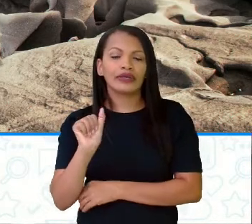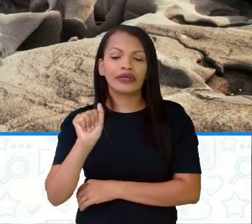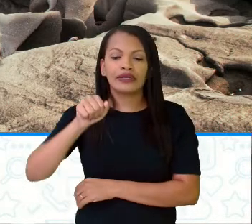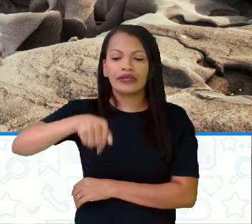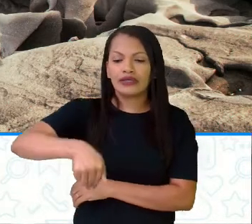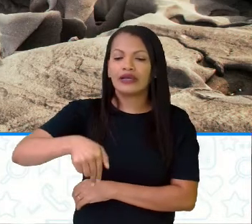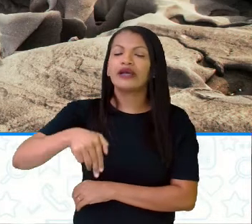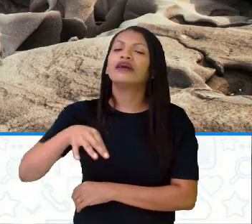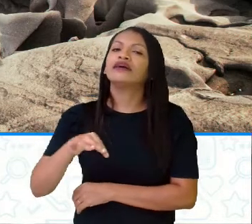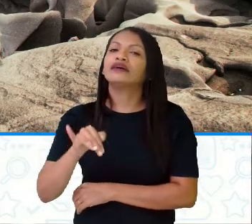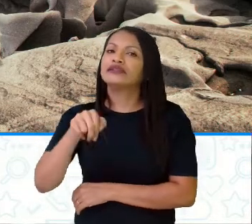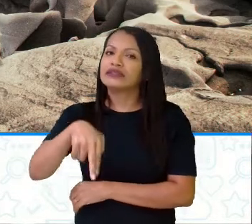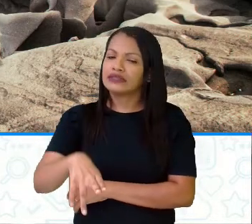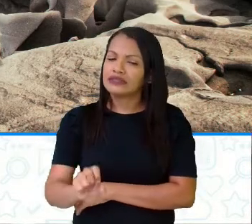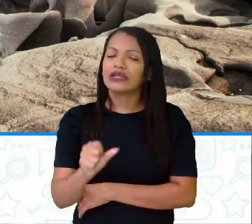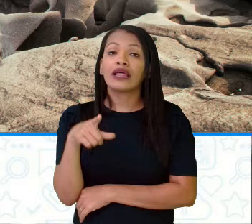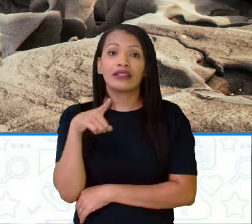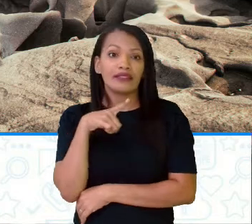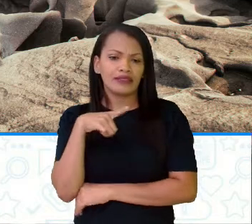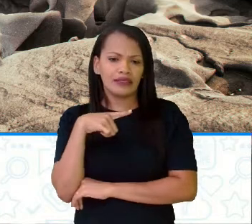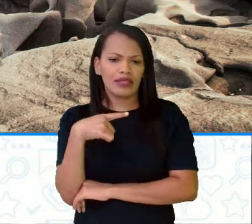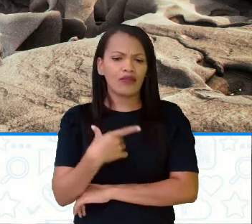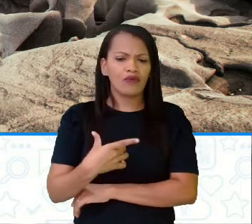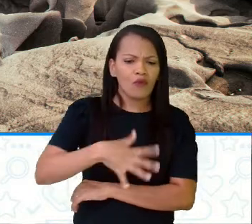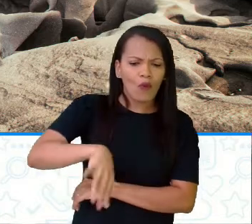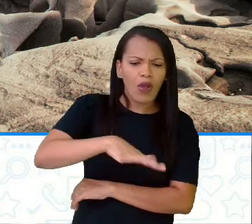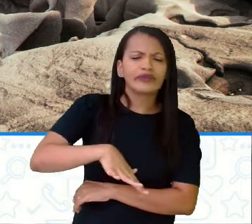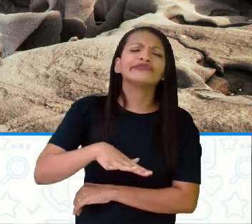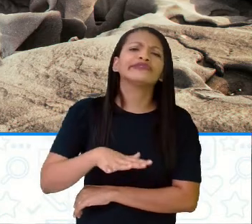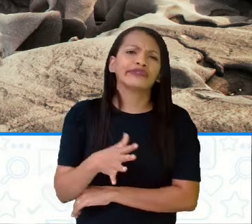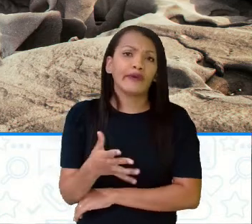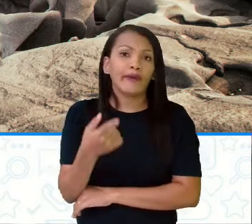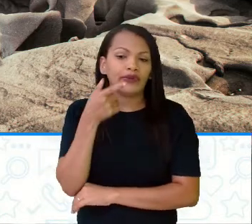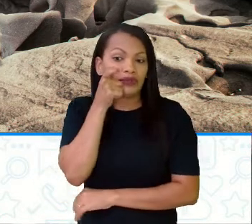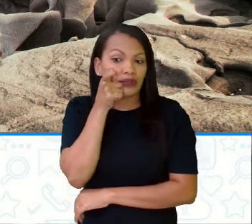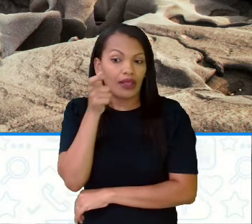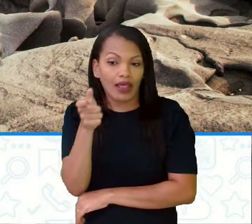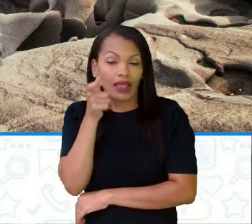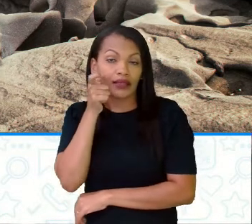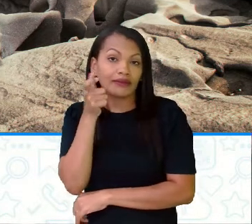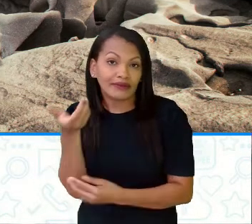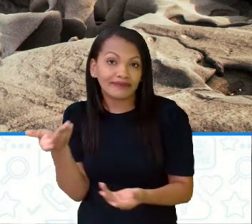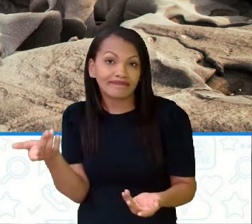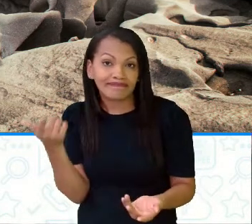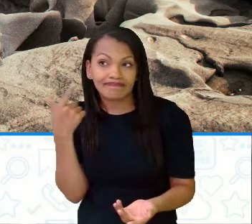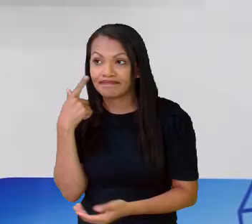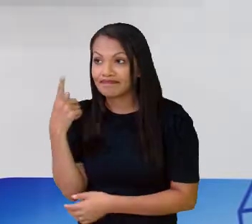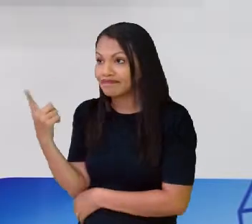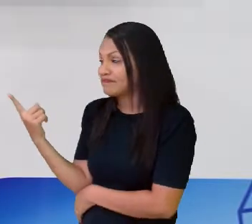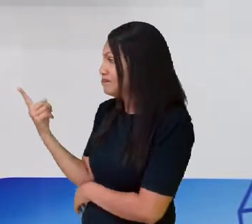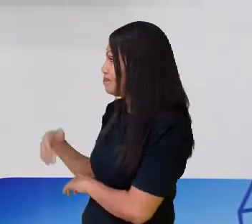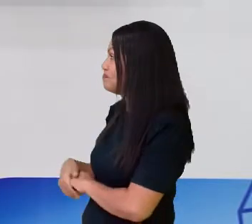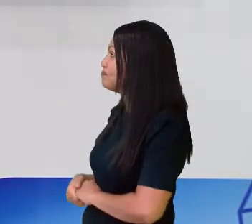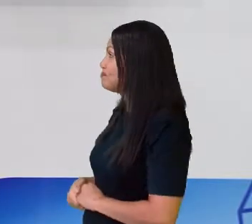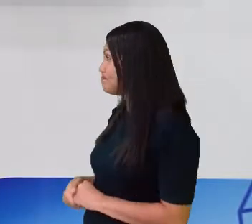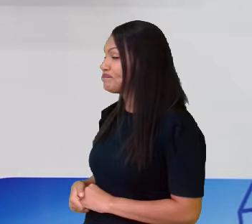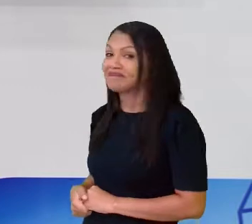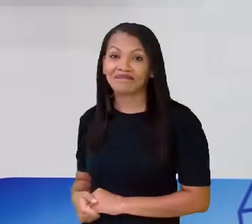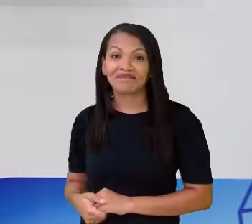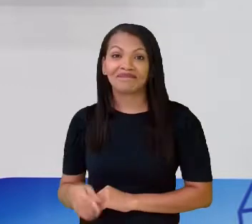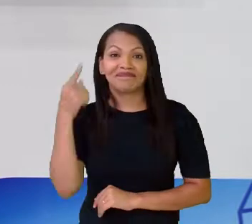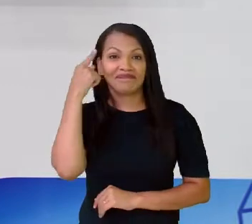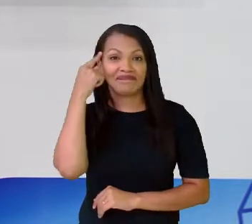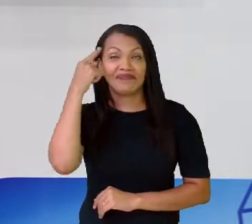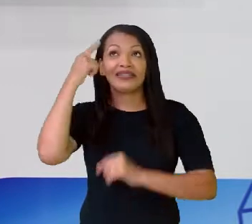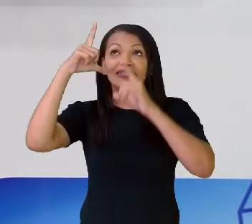região bem interessante, que é essa imagem aqui que eu estou mostrando para vocês, que é conhecido Vale da Lua. Pensa, a